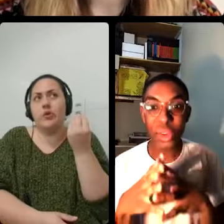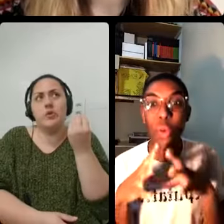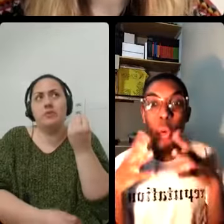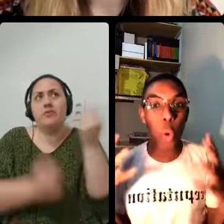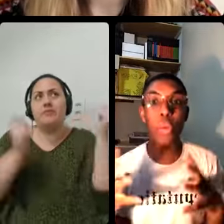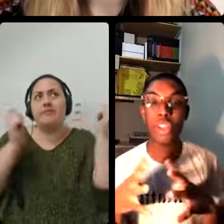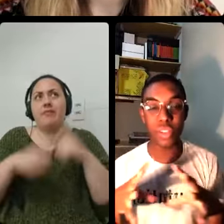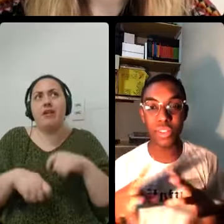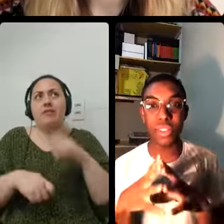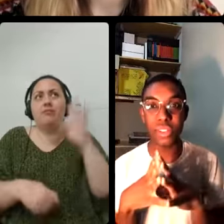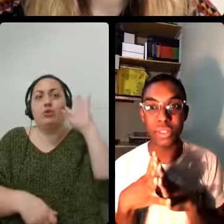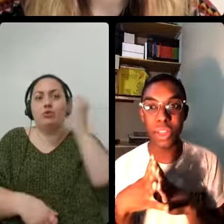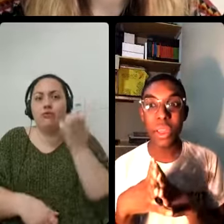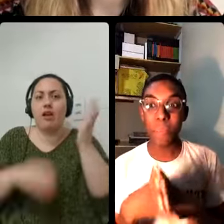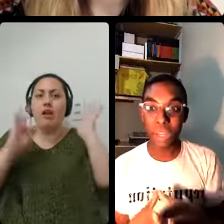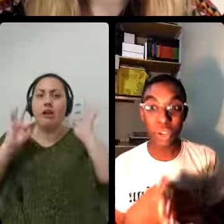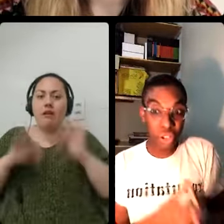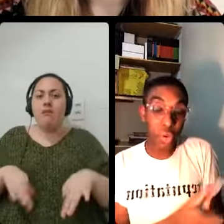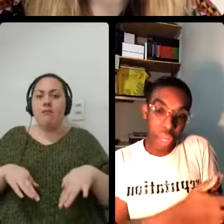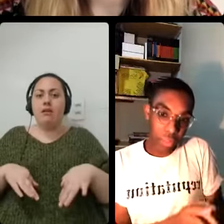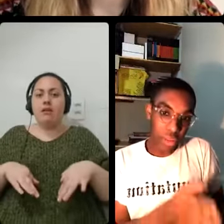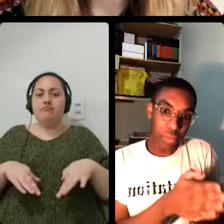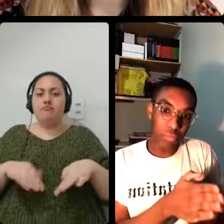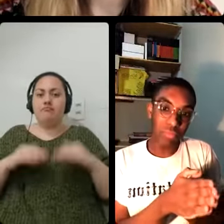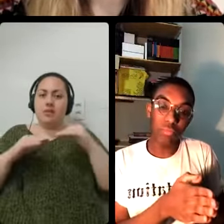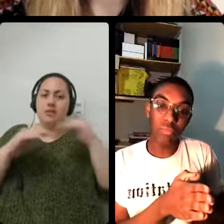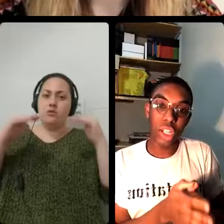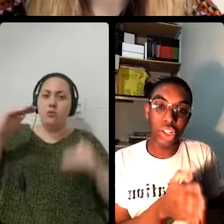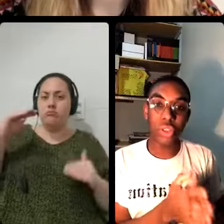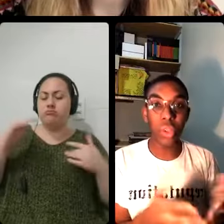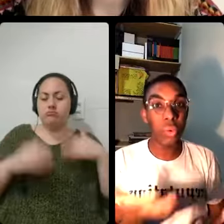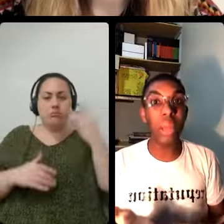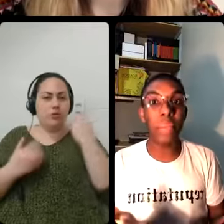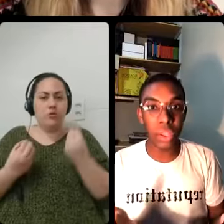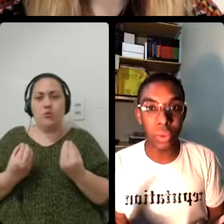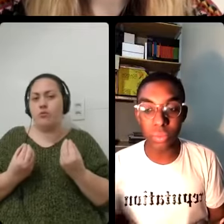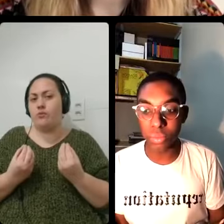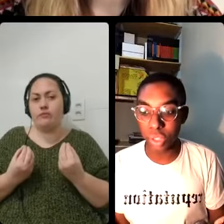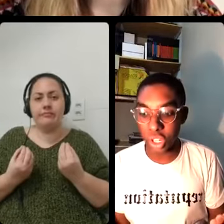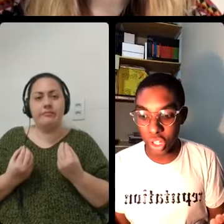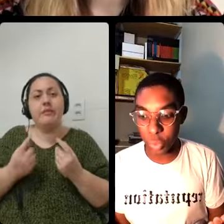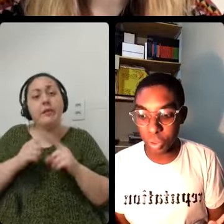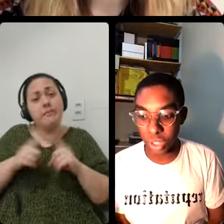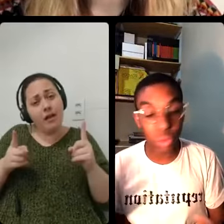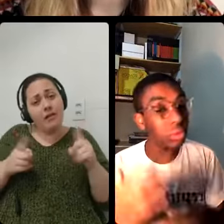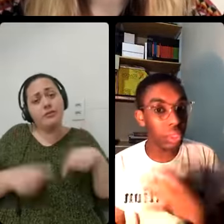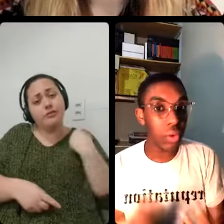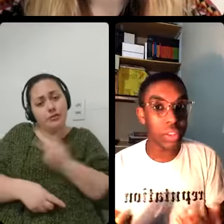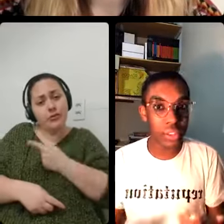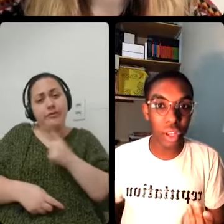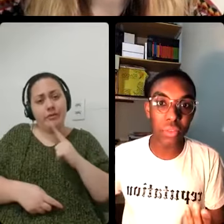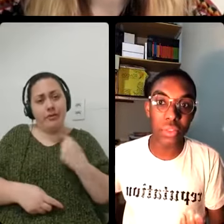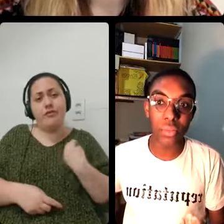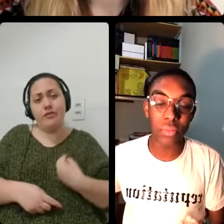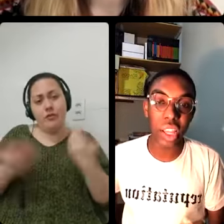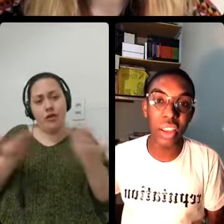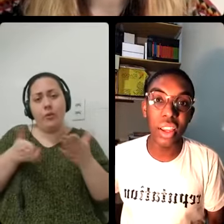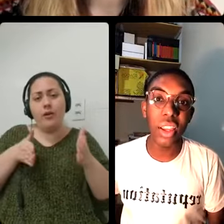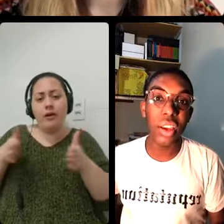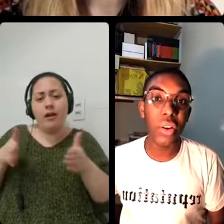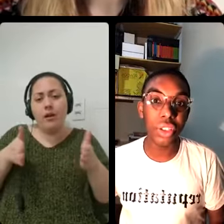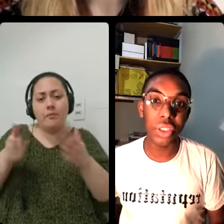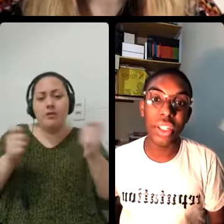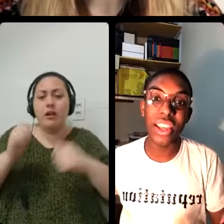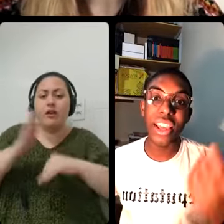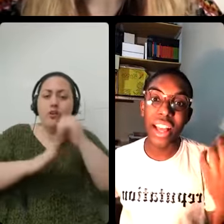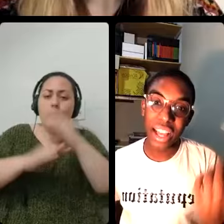Não sei como a gente vai fazer isso. Mas eu acho que a gente está num caminho da gente poder construir coisas novas, né?